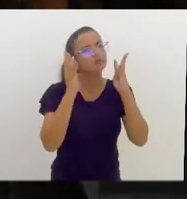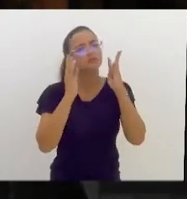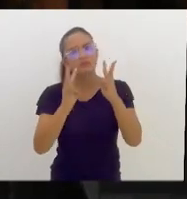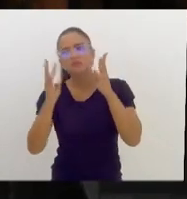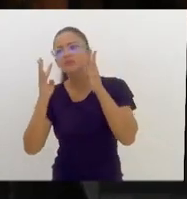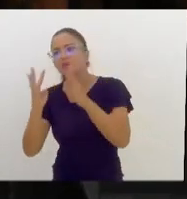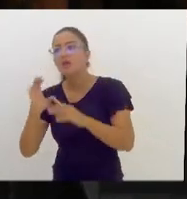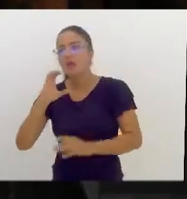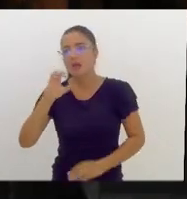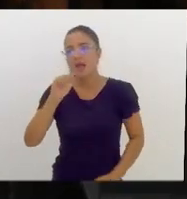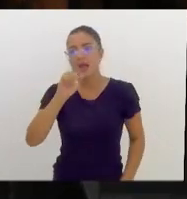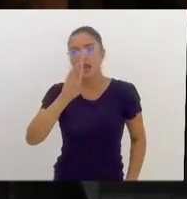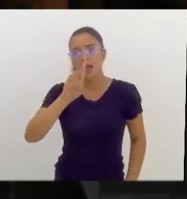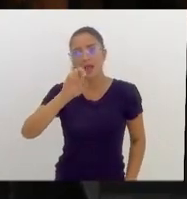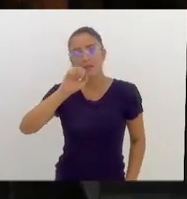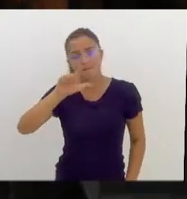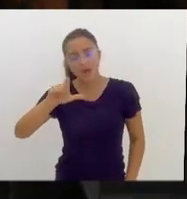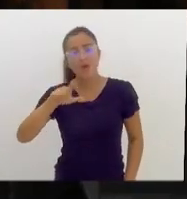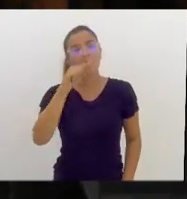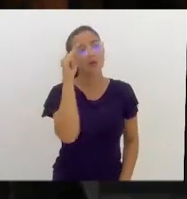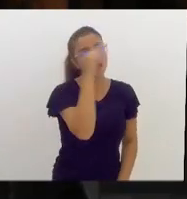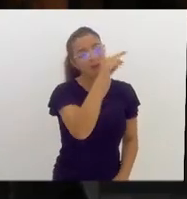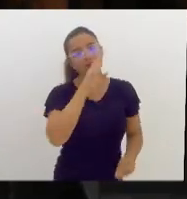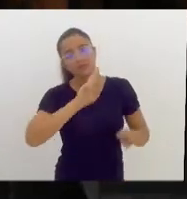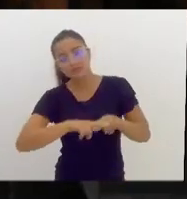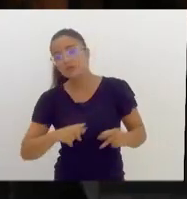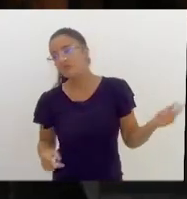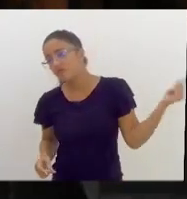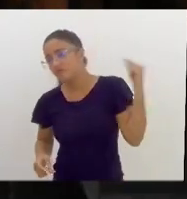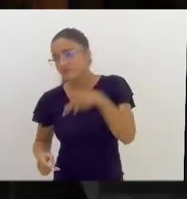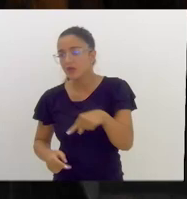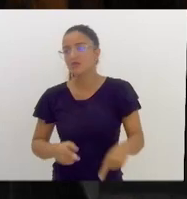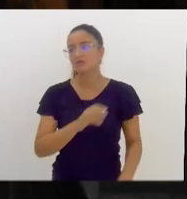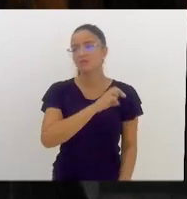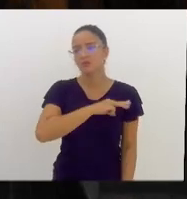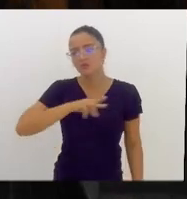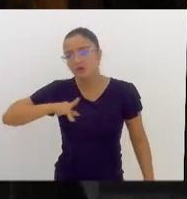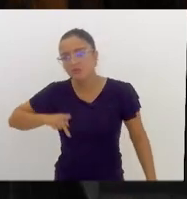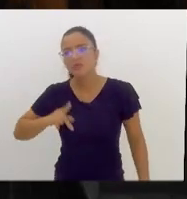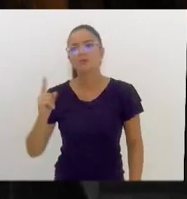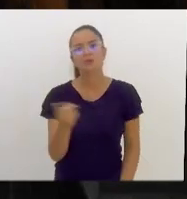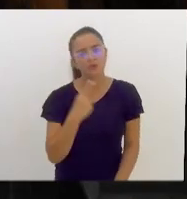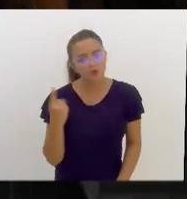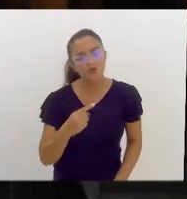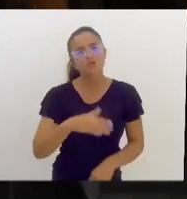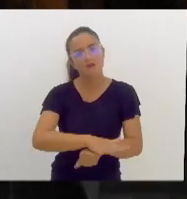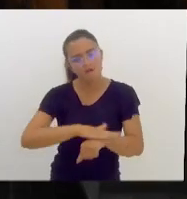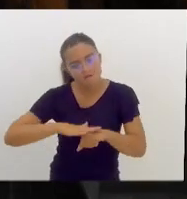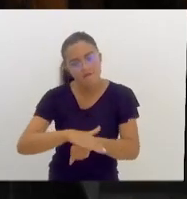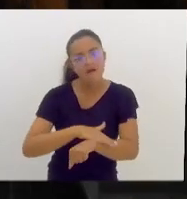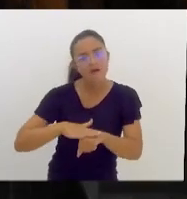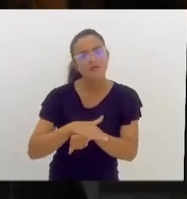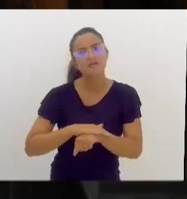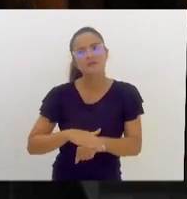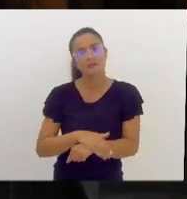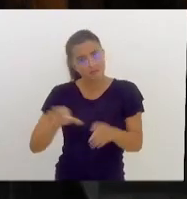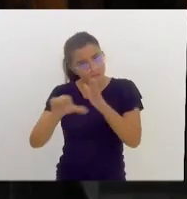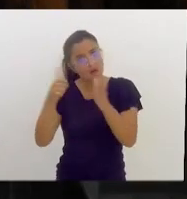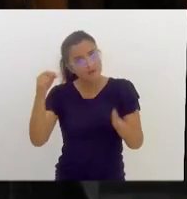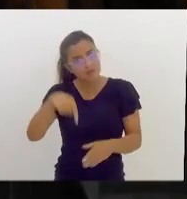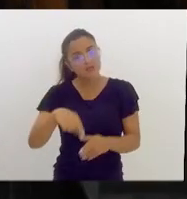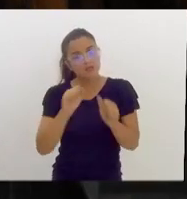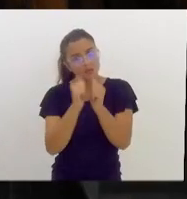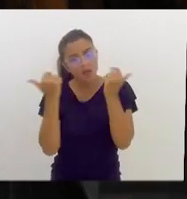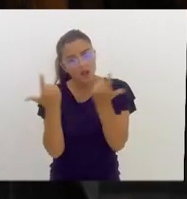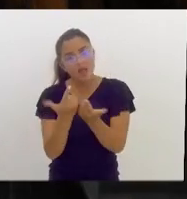foi trazido da prisão até a sede do Ministério Público, até com ele nós fizemos uma oitiva. Pela primeira vez na história aqui da Assembleia